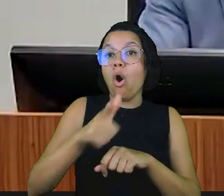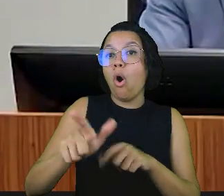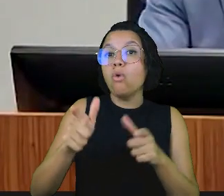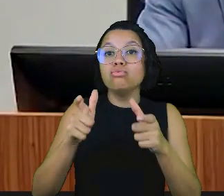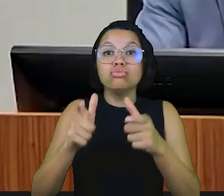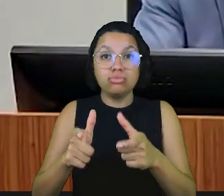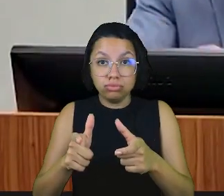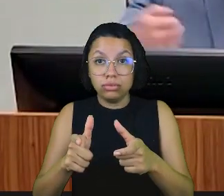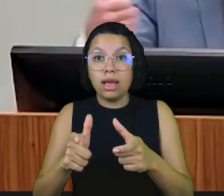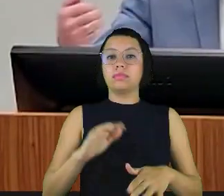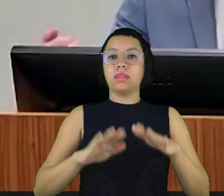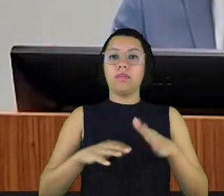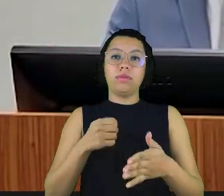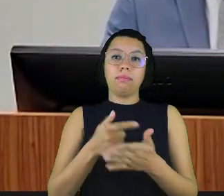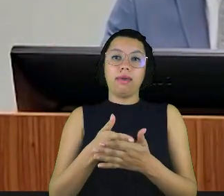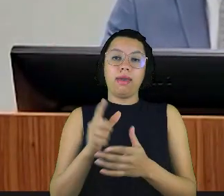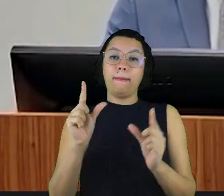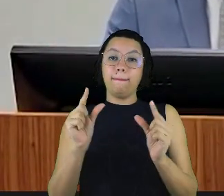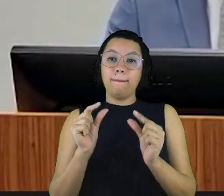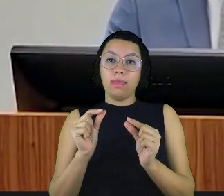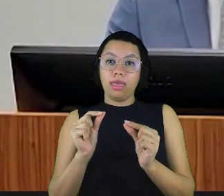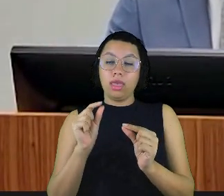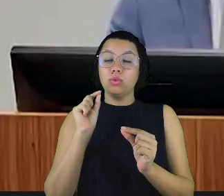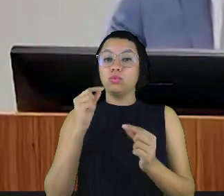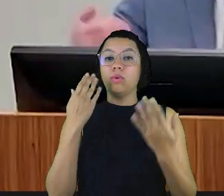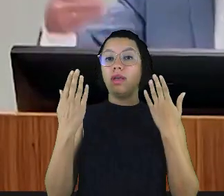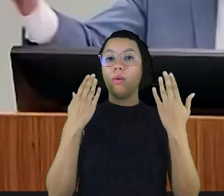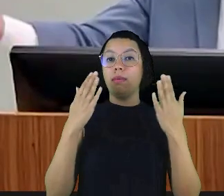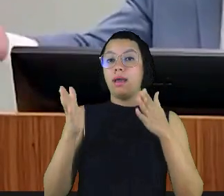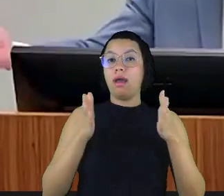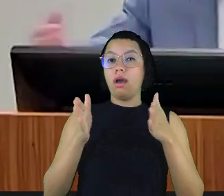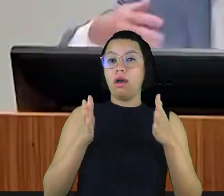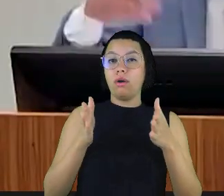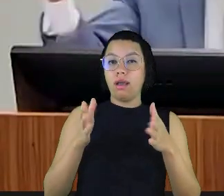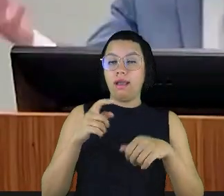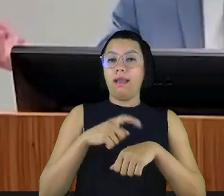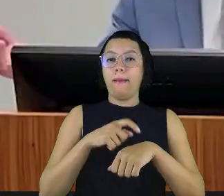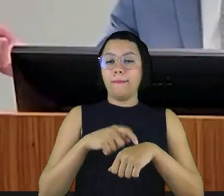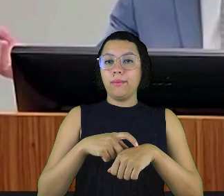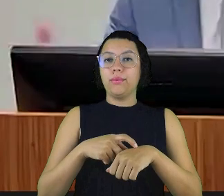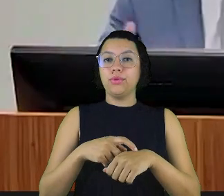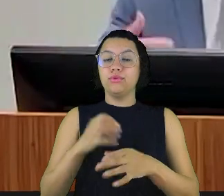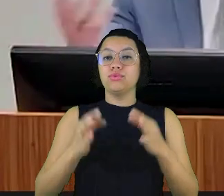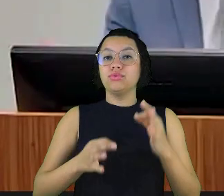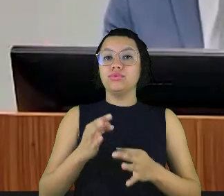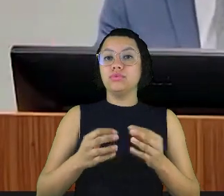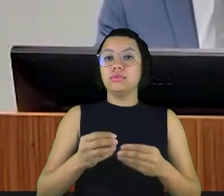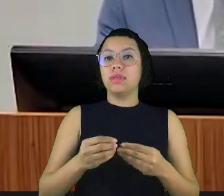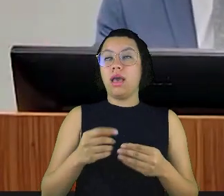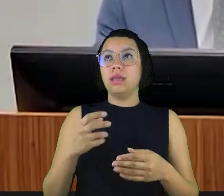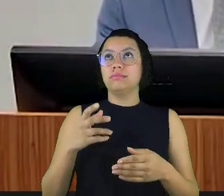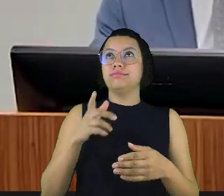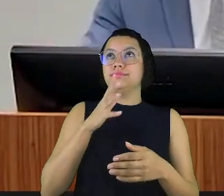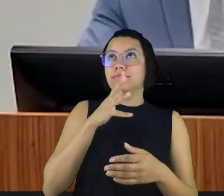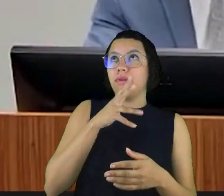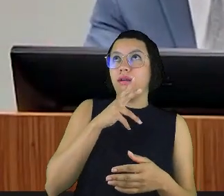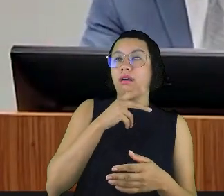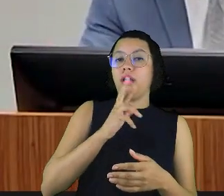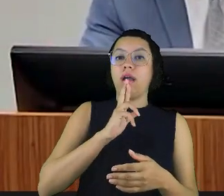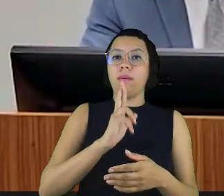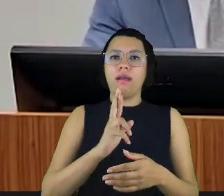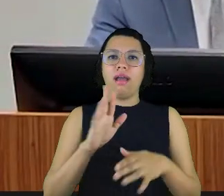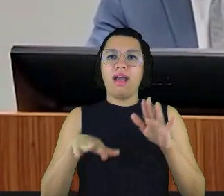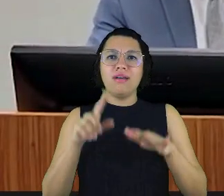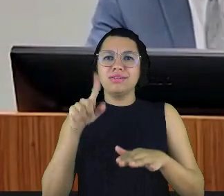Talvez custe menos do que o tempo que o judiciário leva para oferecer respostas que às vezes não são respostas, como